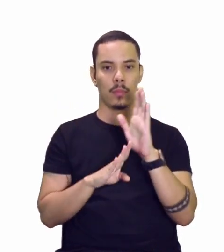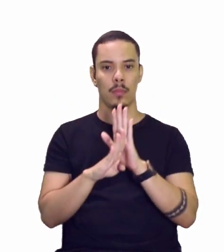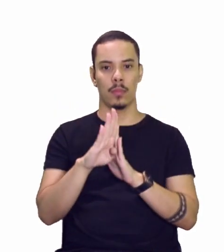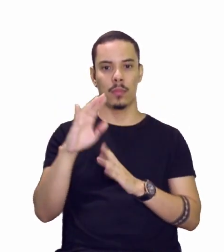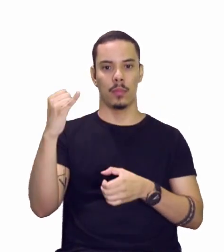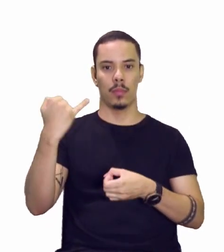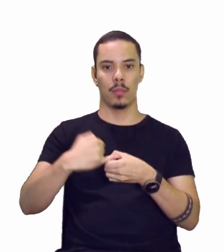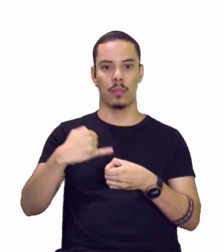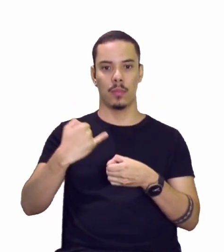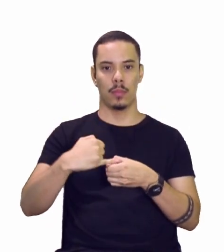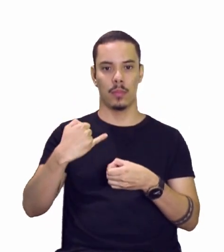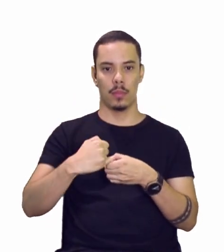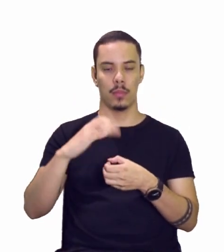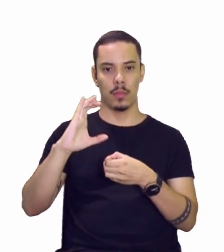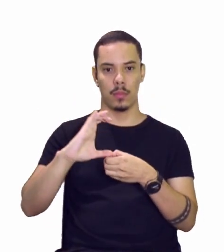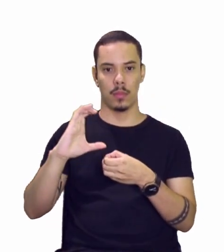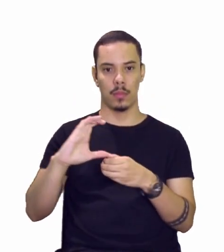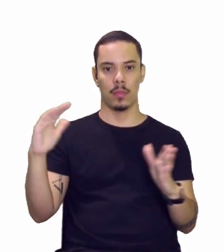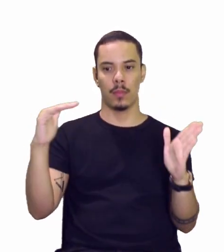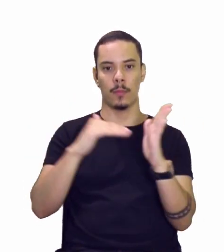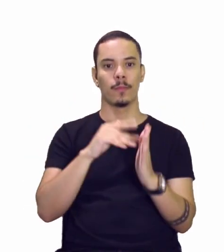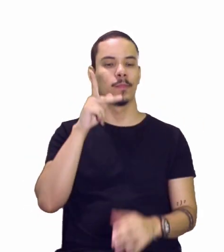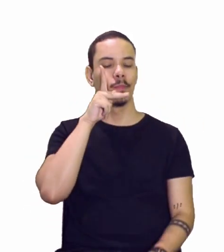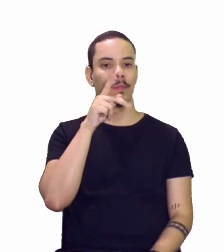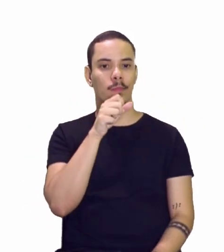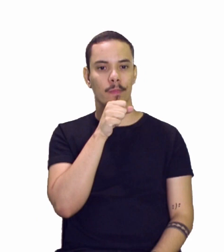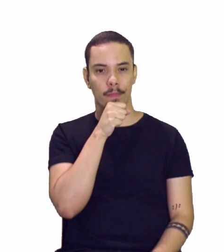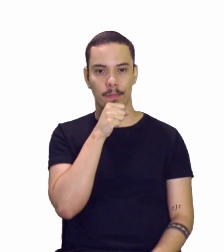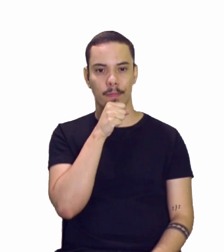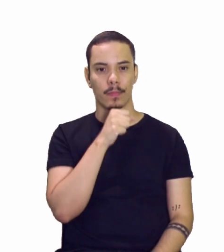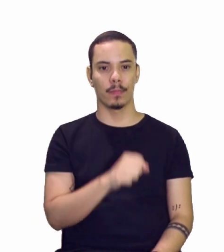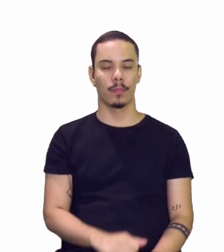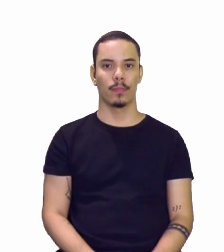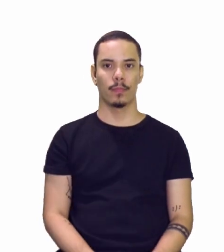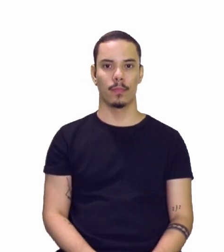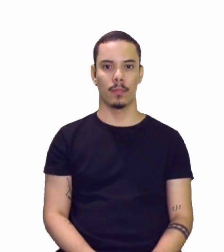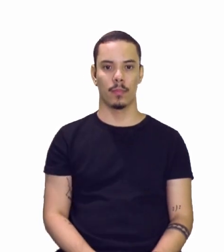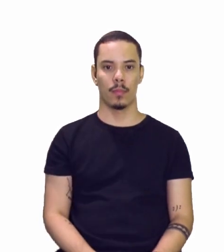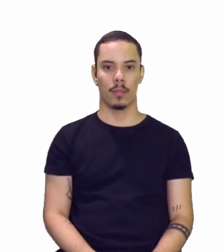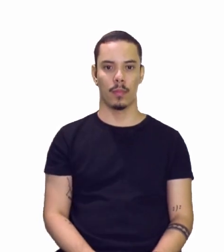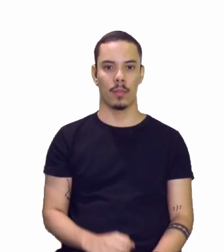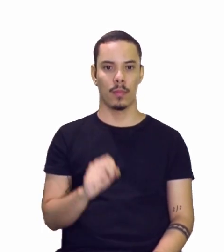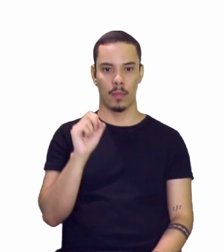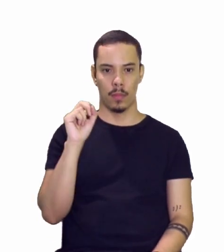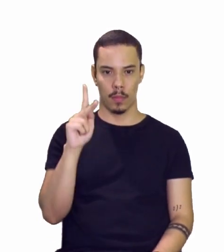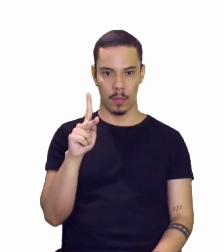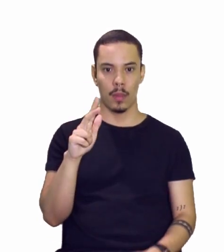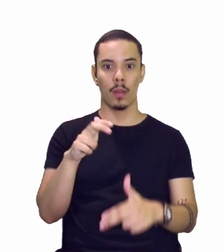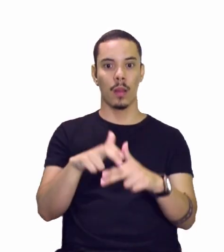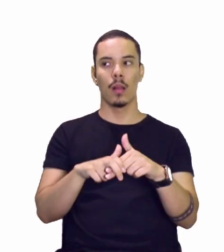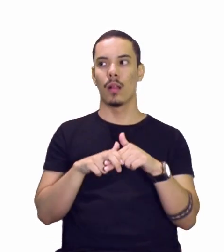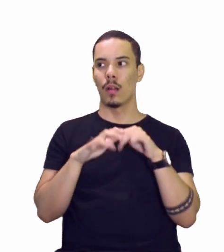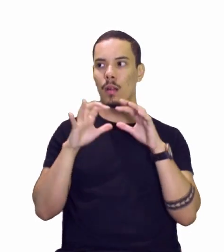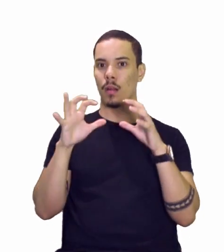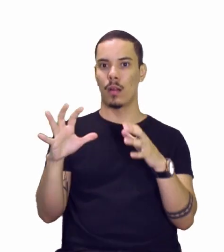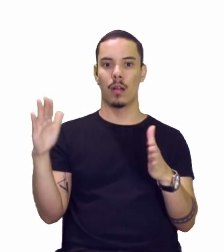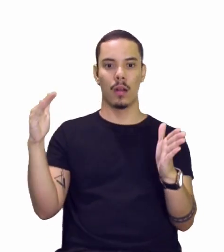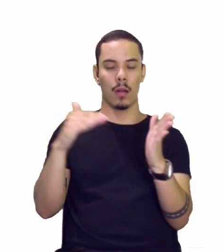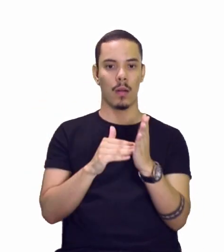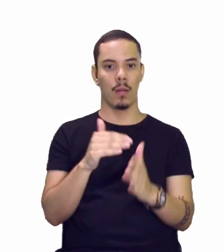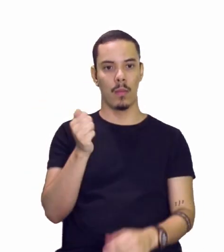Itapuã do Oeste, Candeias, Porto Velho. Aqui está um pouco fora a localização, ok? Portanto, nesse eixo